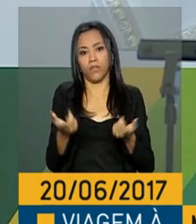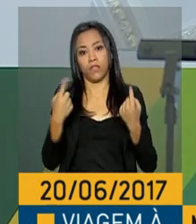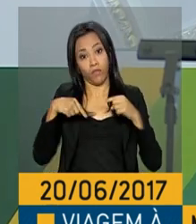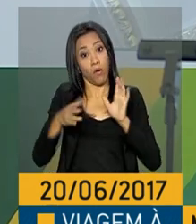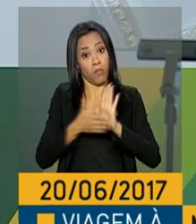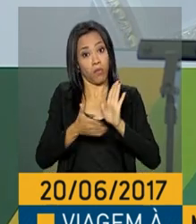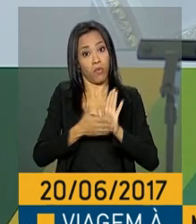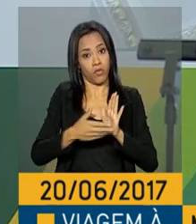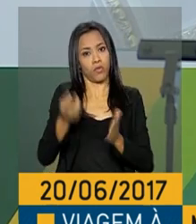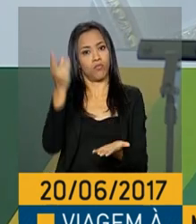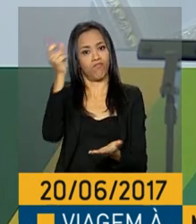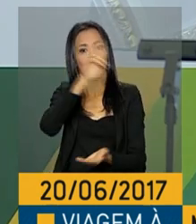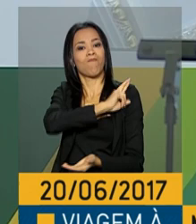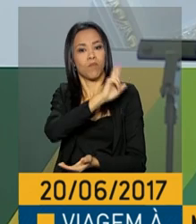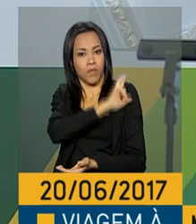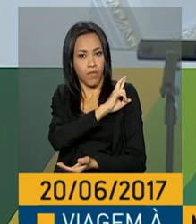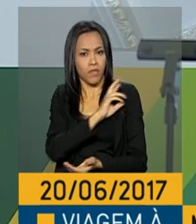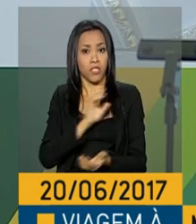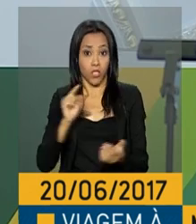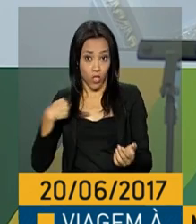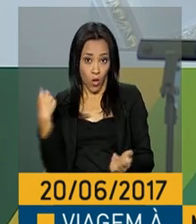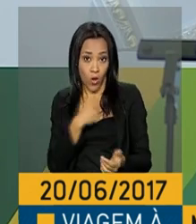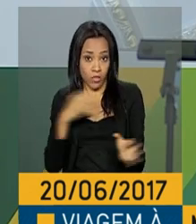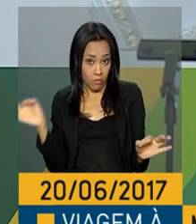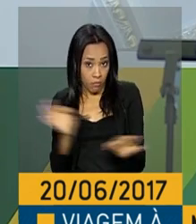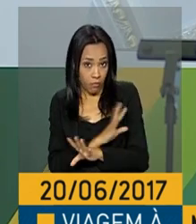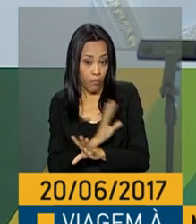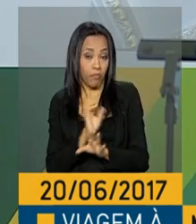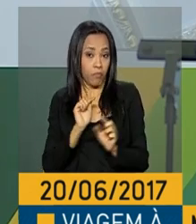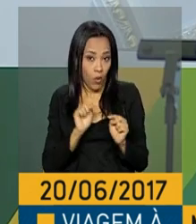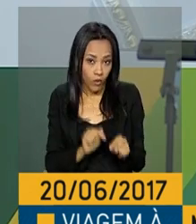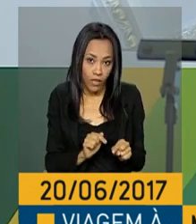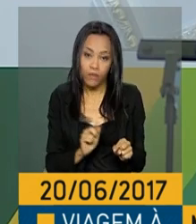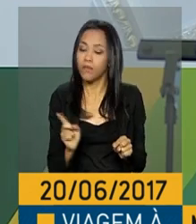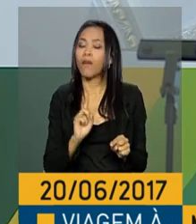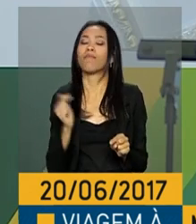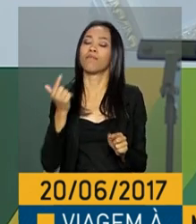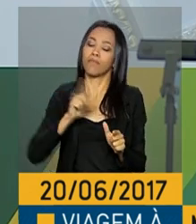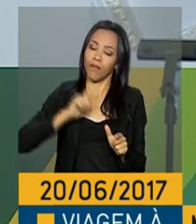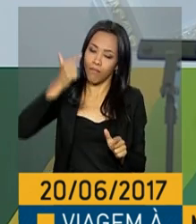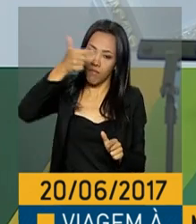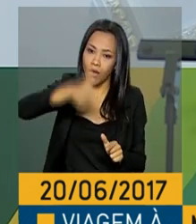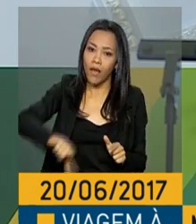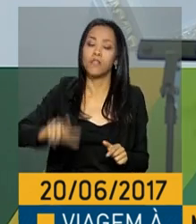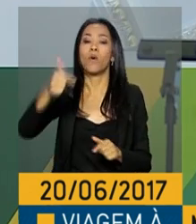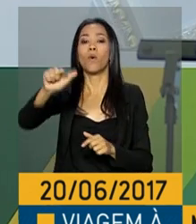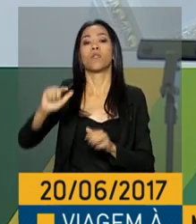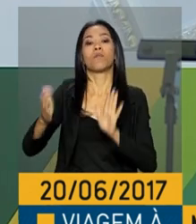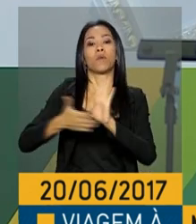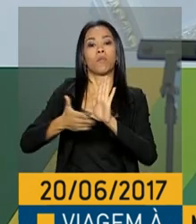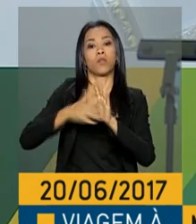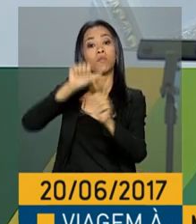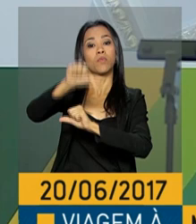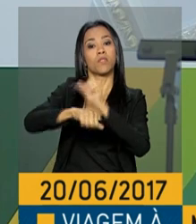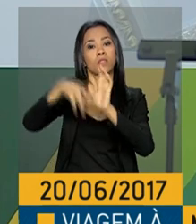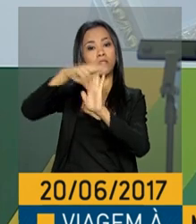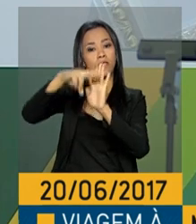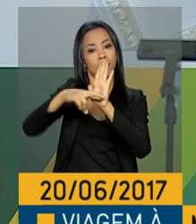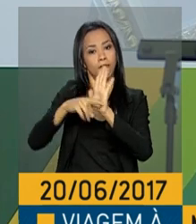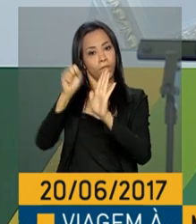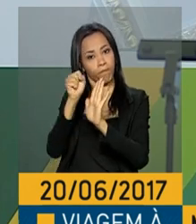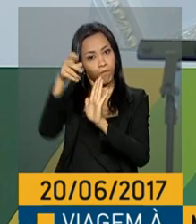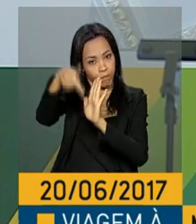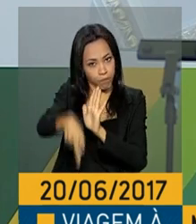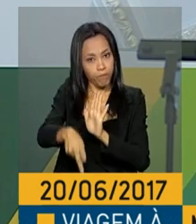devo dizer que não ficamos por aí, não é? Tanto que o próximo passo é a reforma da Previdência. Nós temos um